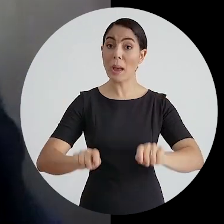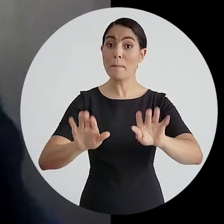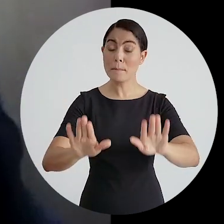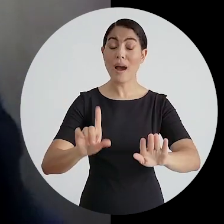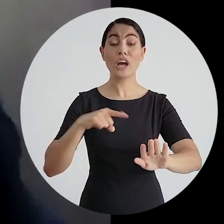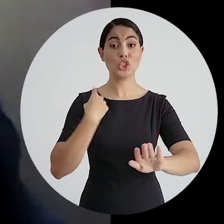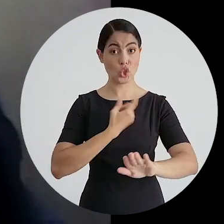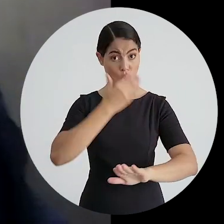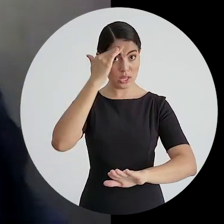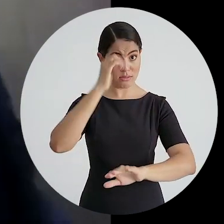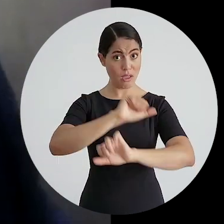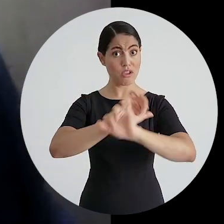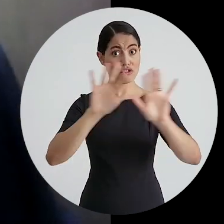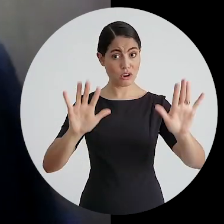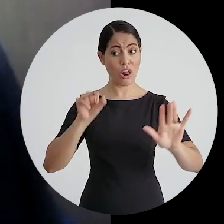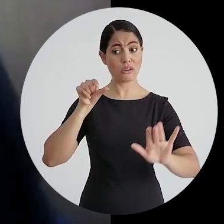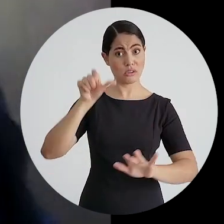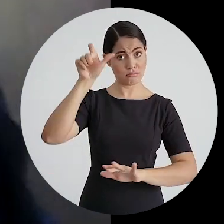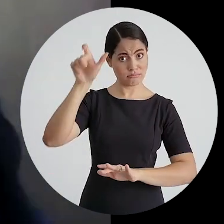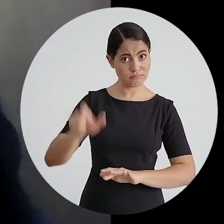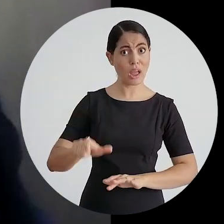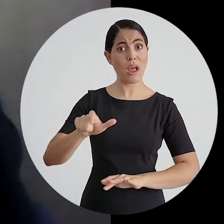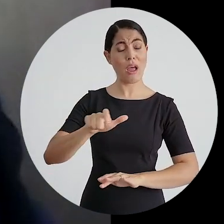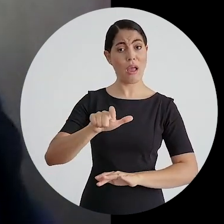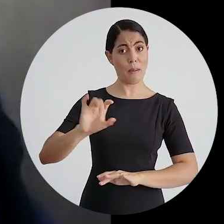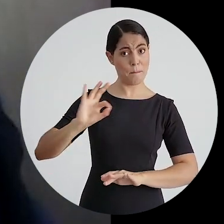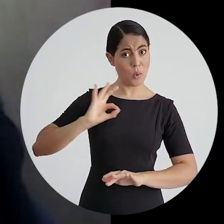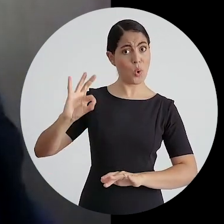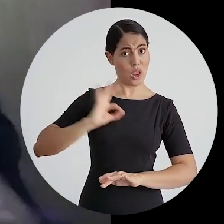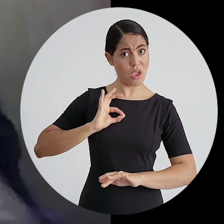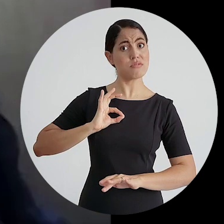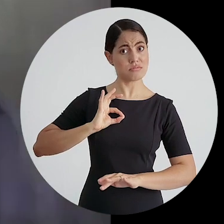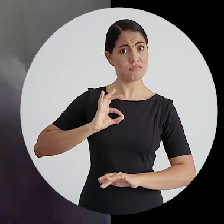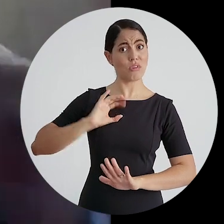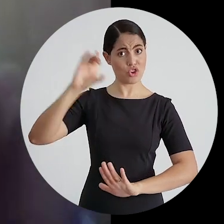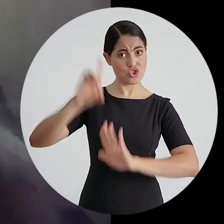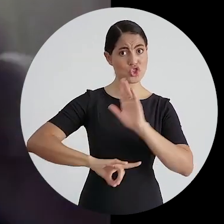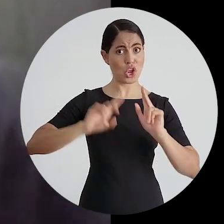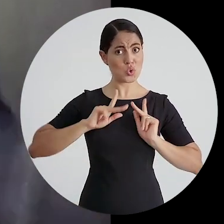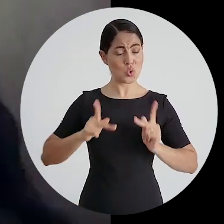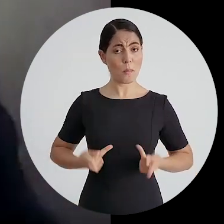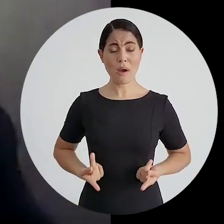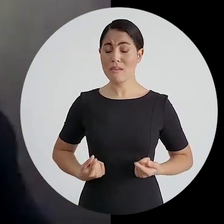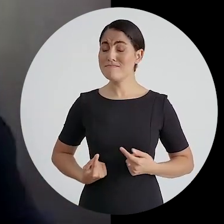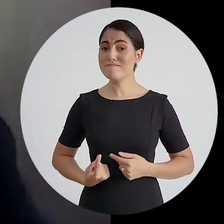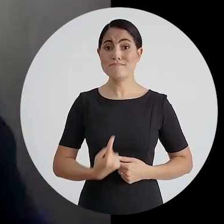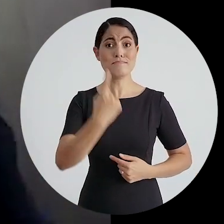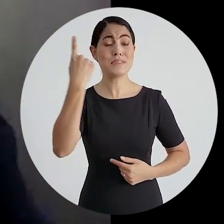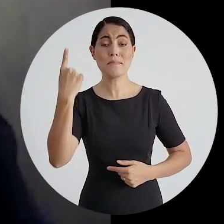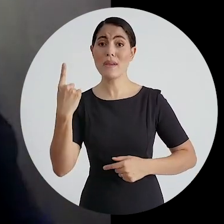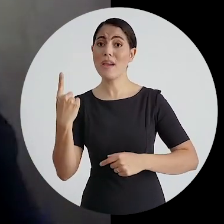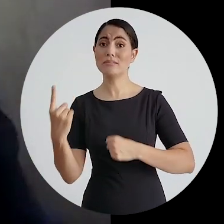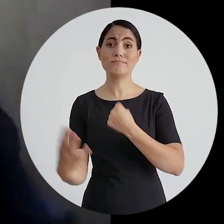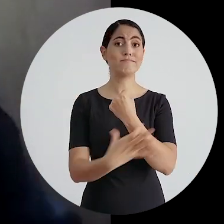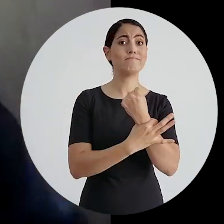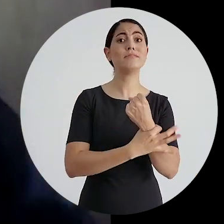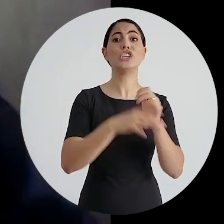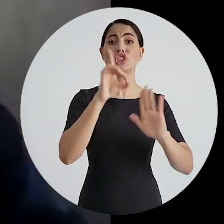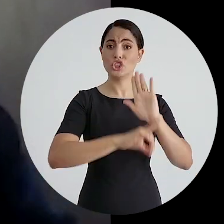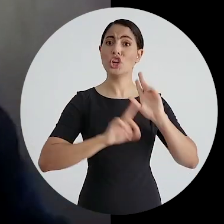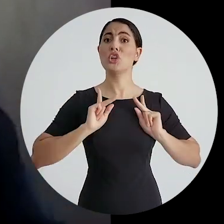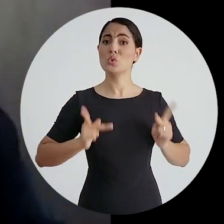eficiente. Temos a compreensão de que a polícia é o primeiro garante dos direitos humanos, é o